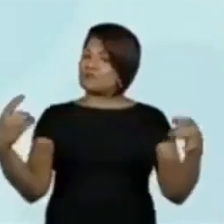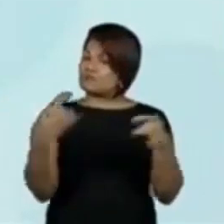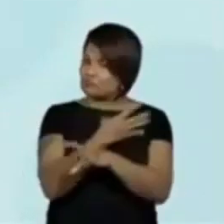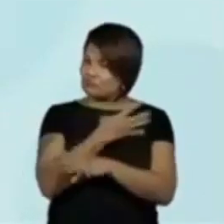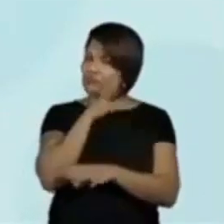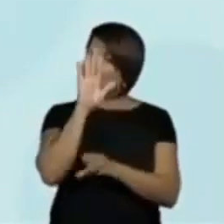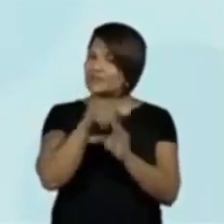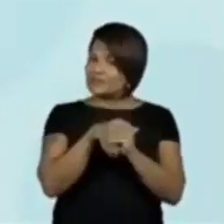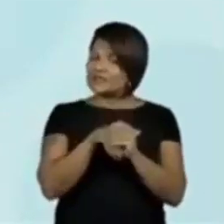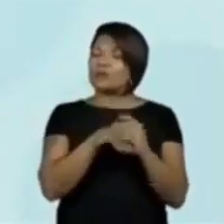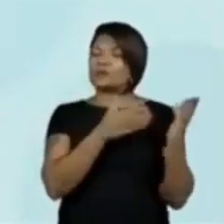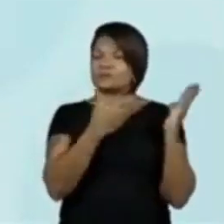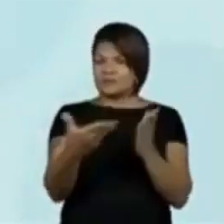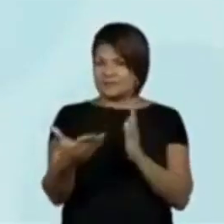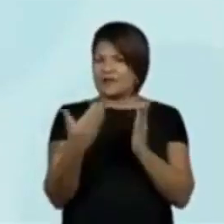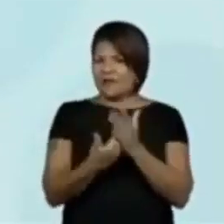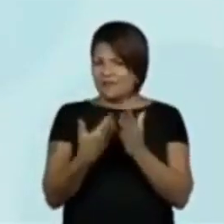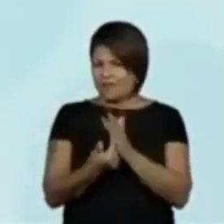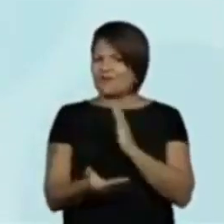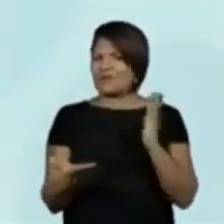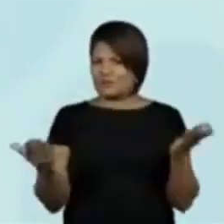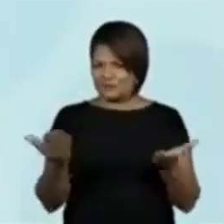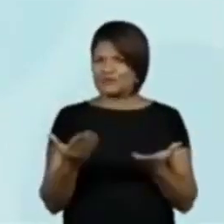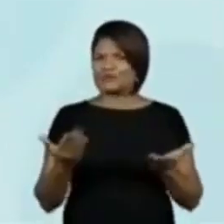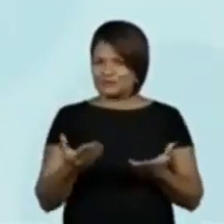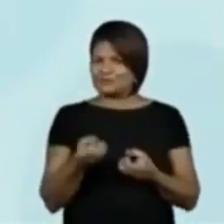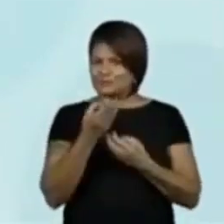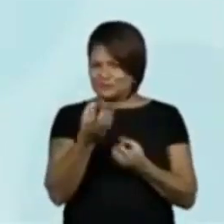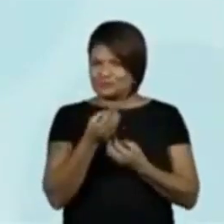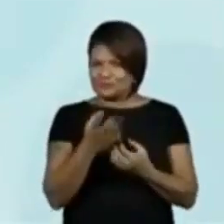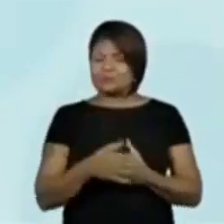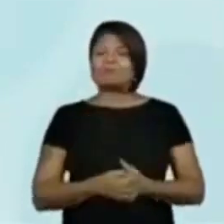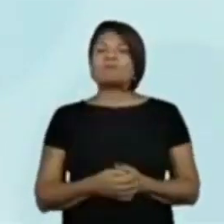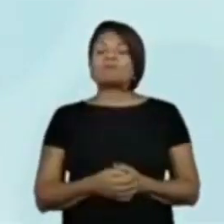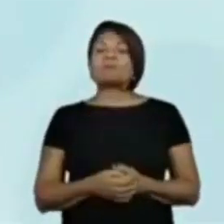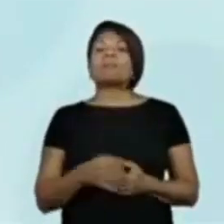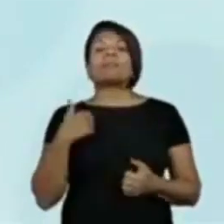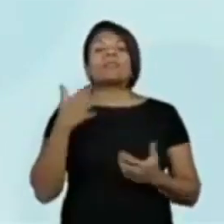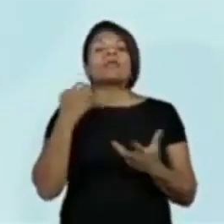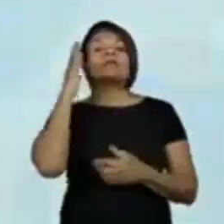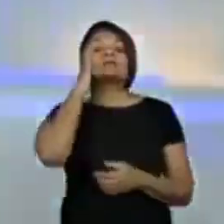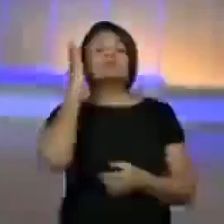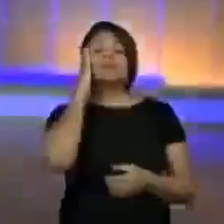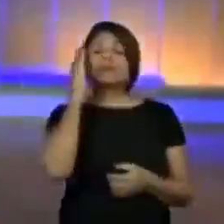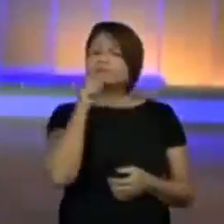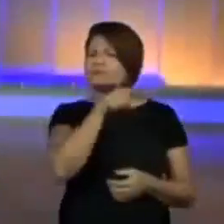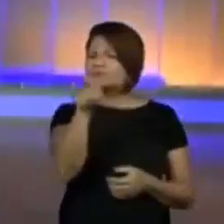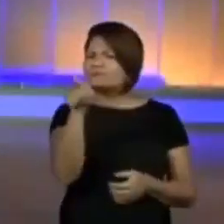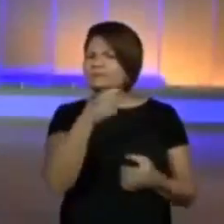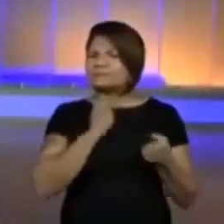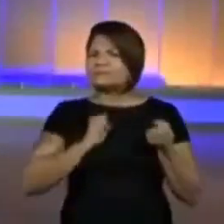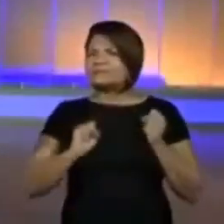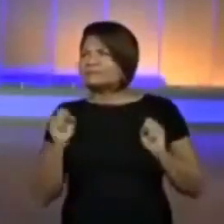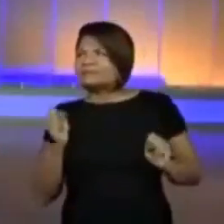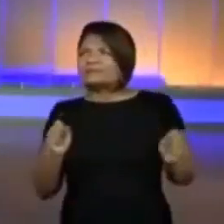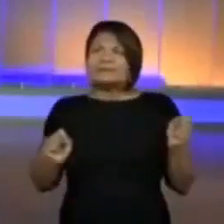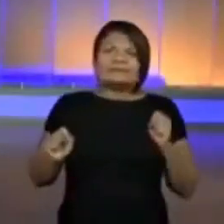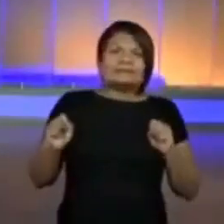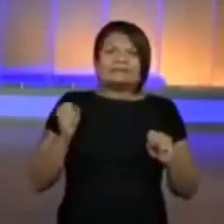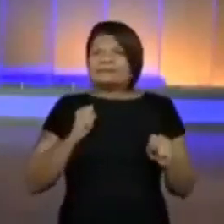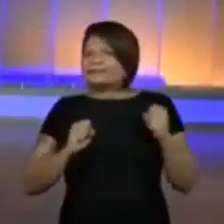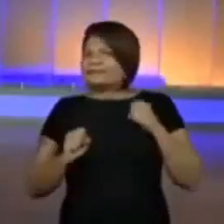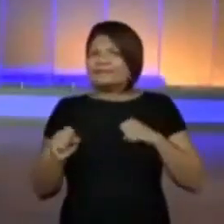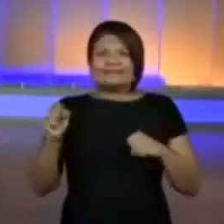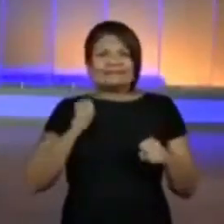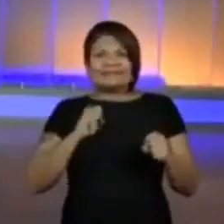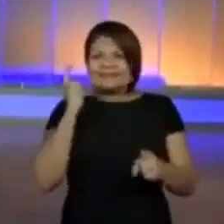para trazer para a aula de hoje esses dados. Quero saber se tem gente aí ansioso, ansiosa